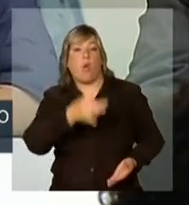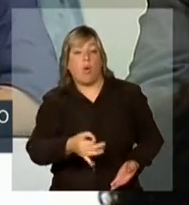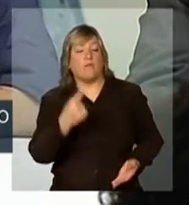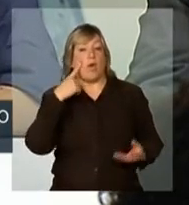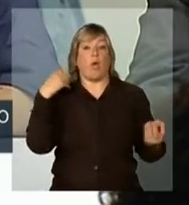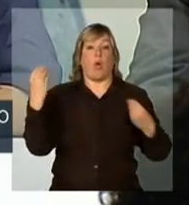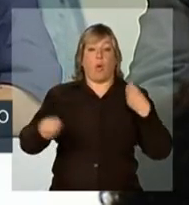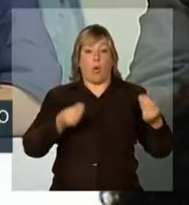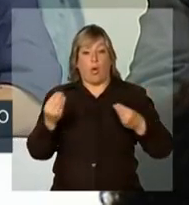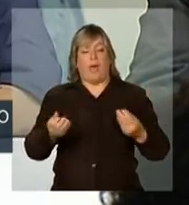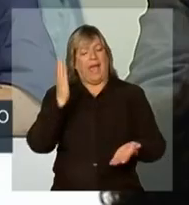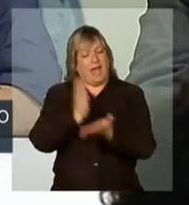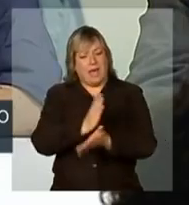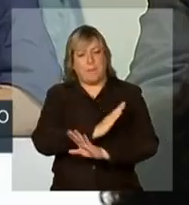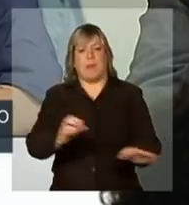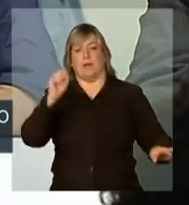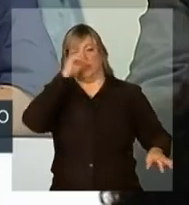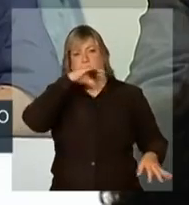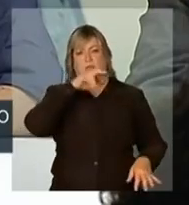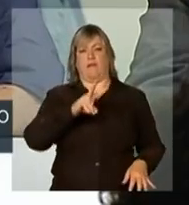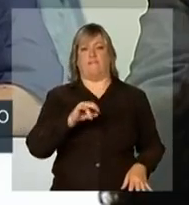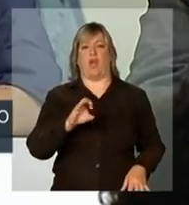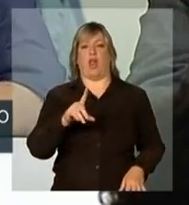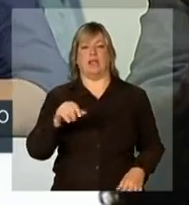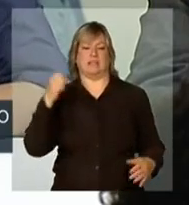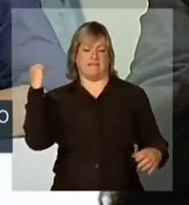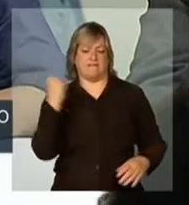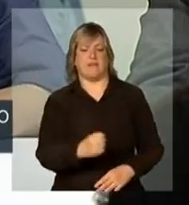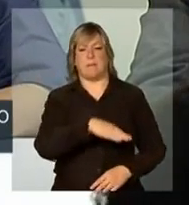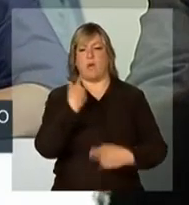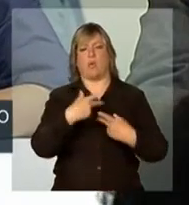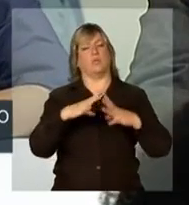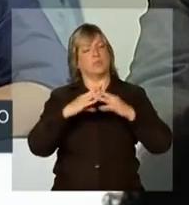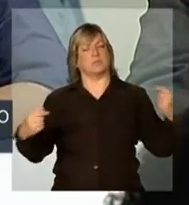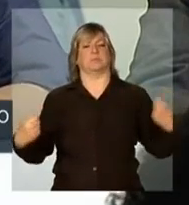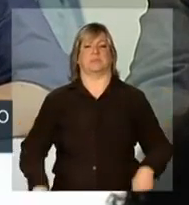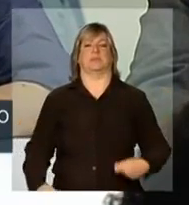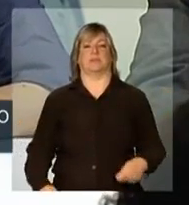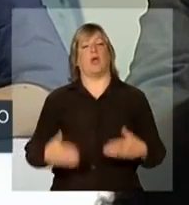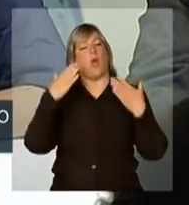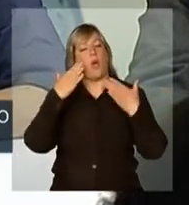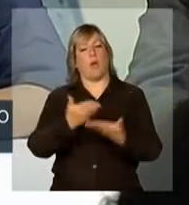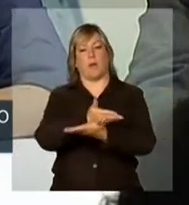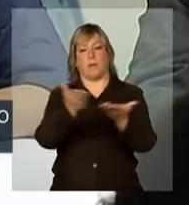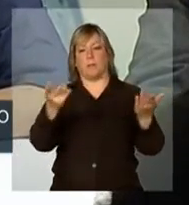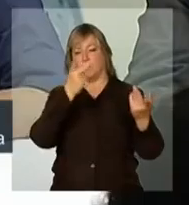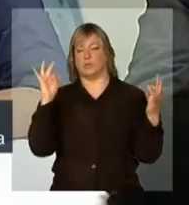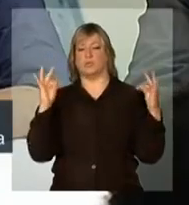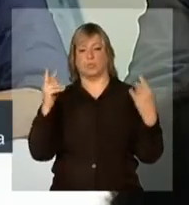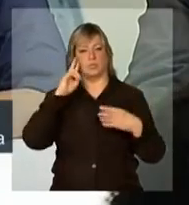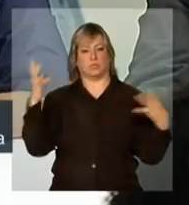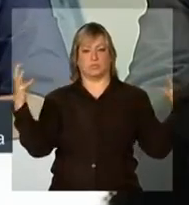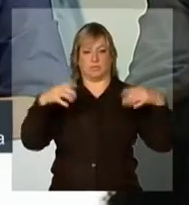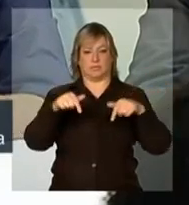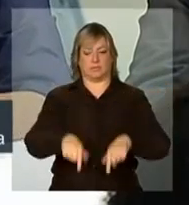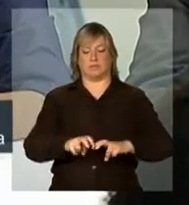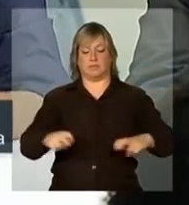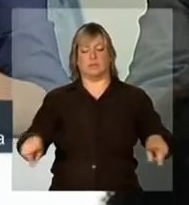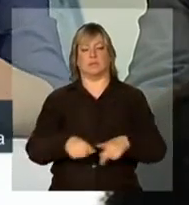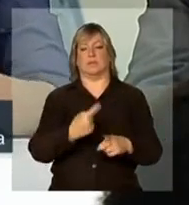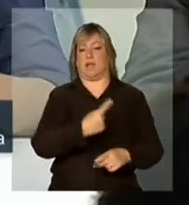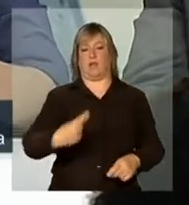banalização da violência no nosso país. Então, ótima atividade e muito obrigada a todas as nossas autoridades que estão aqui na mesa e a cada um e a